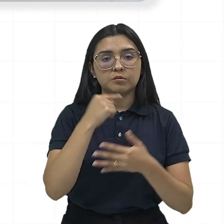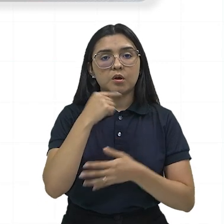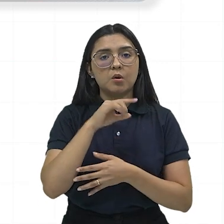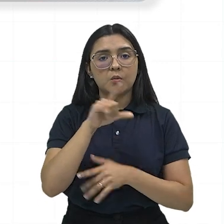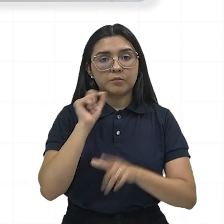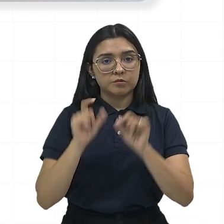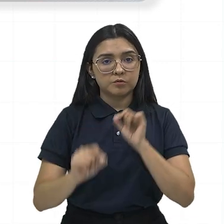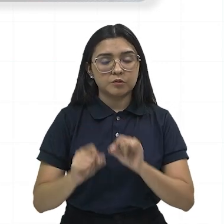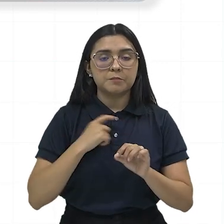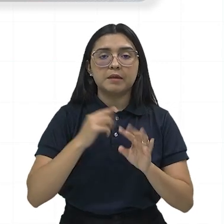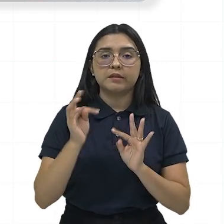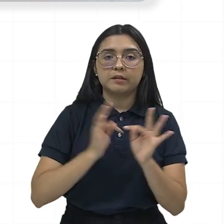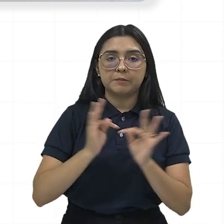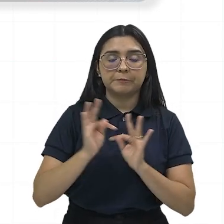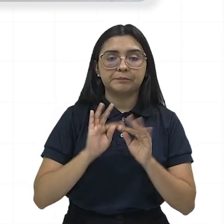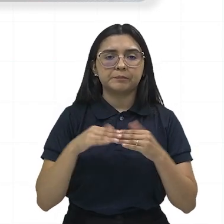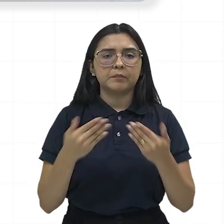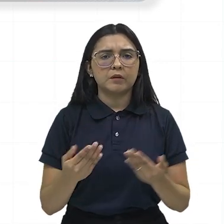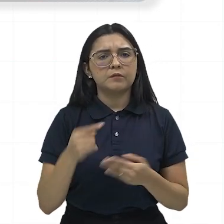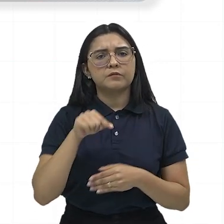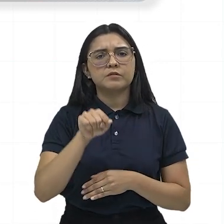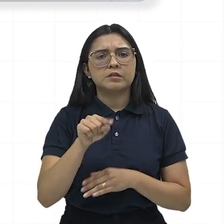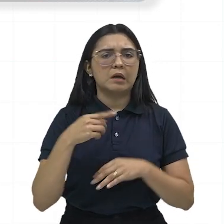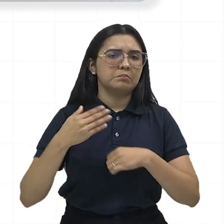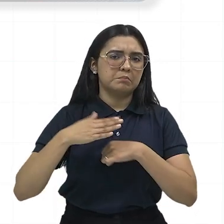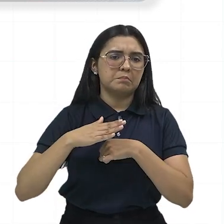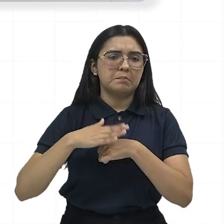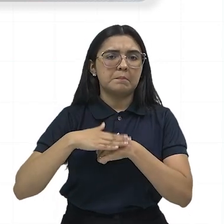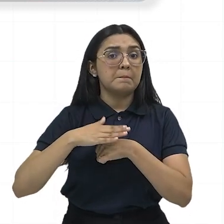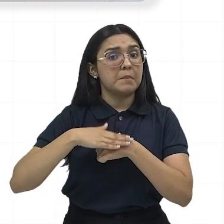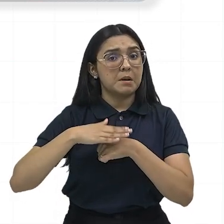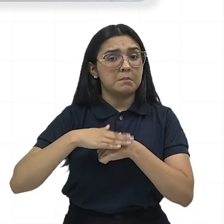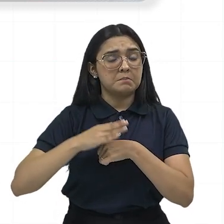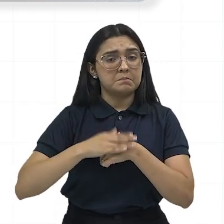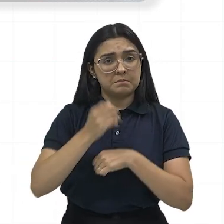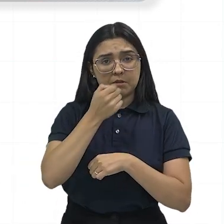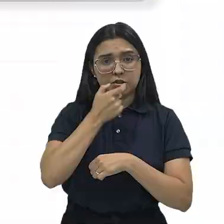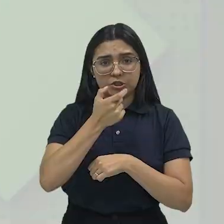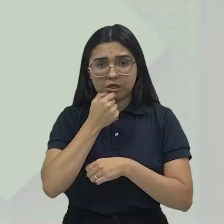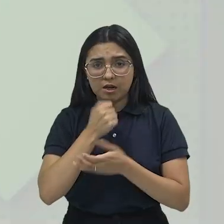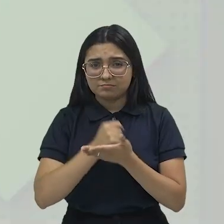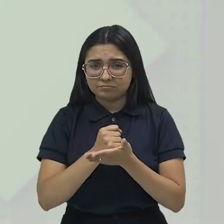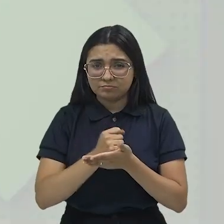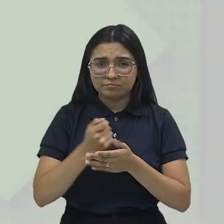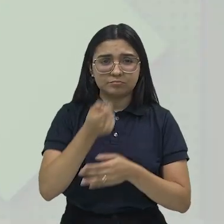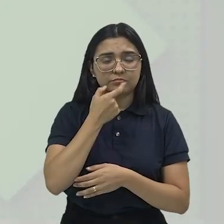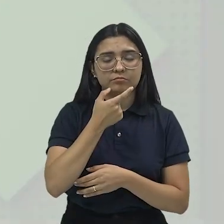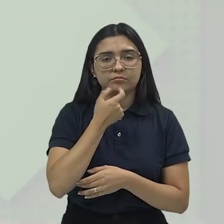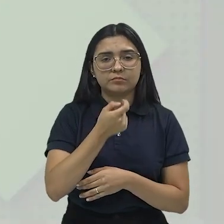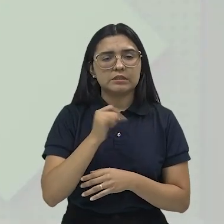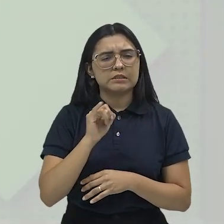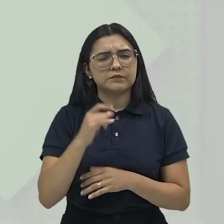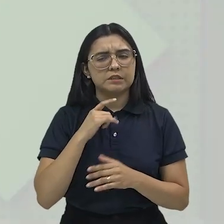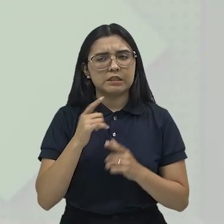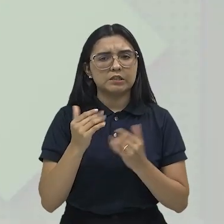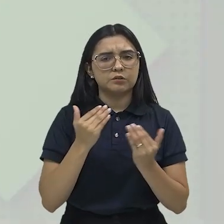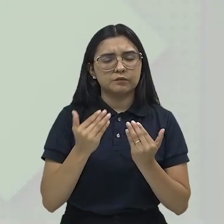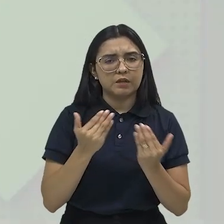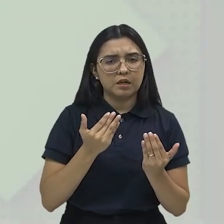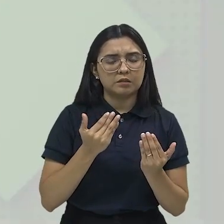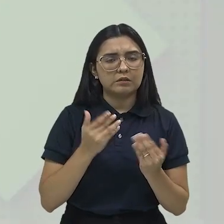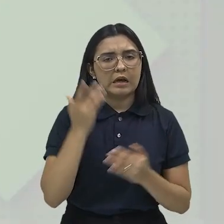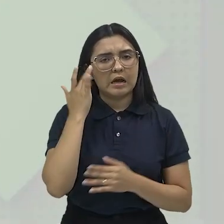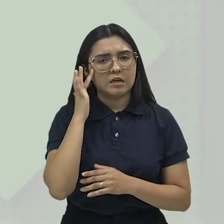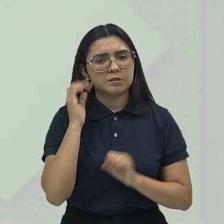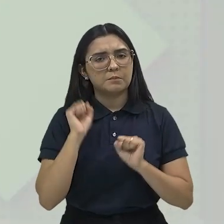tratamento, tá? Então, você não pode, né, simplesmente se automedicar. Se você está com a suspeita, né, acha